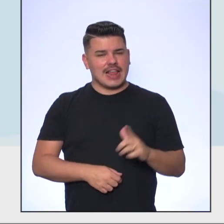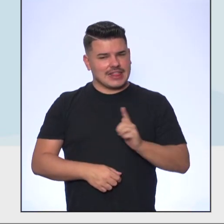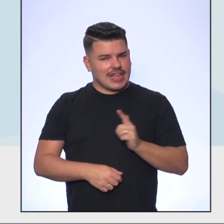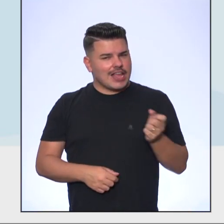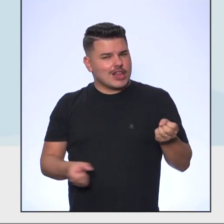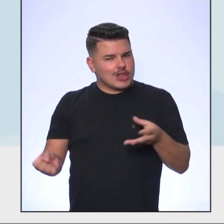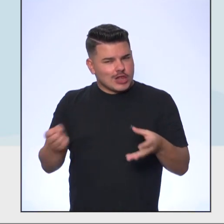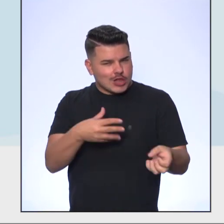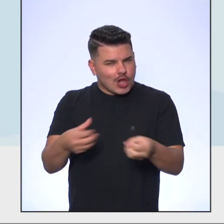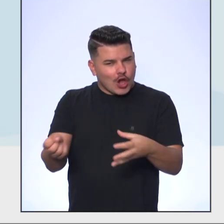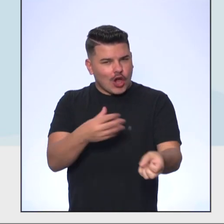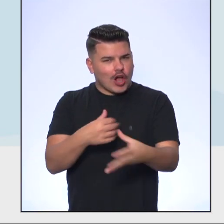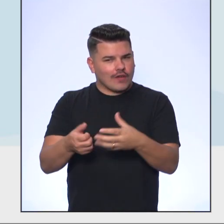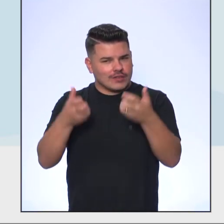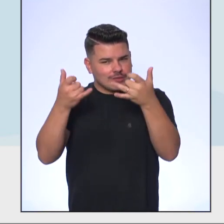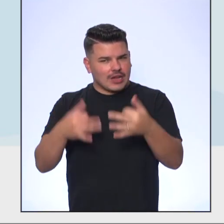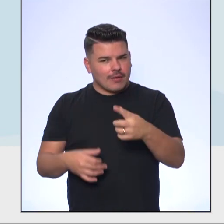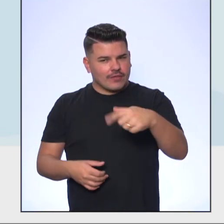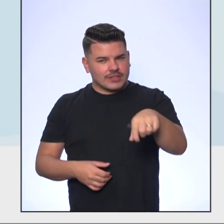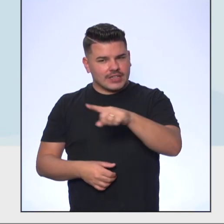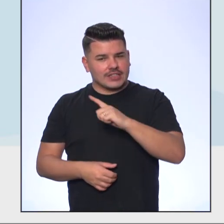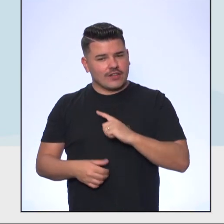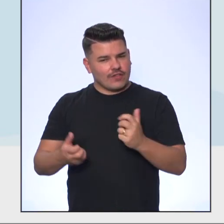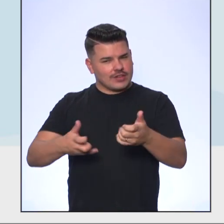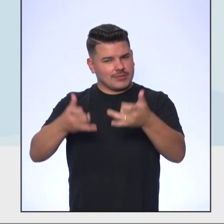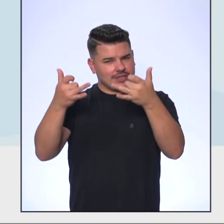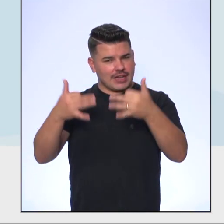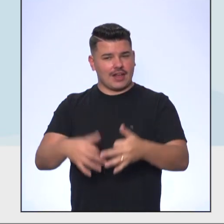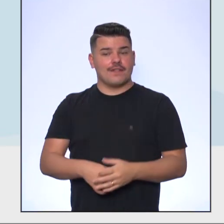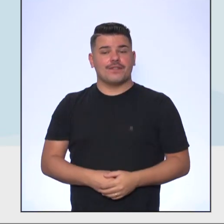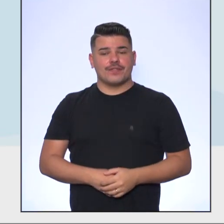eu já falei na semana passada e repito aqui hoje para vocês,